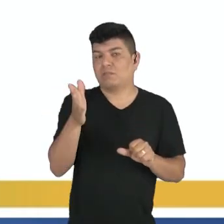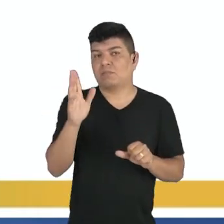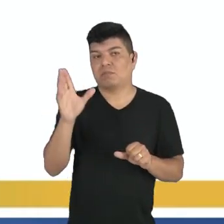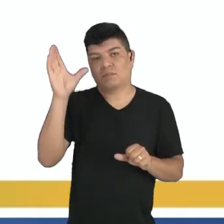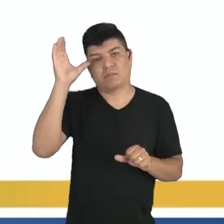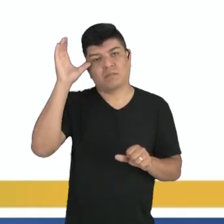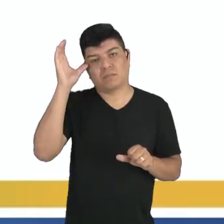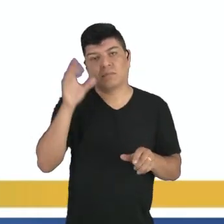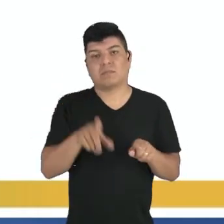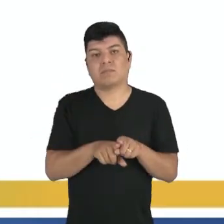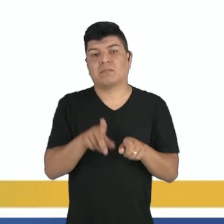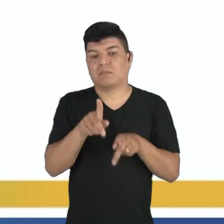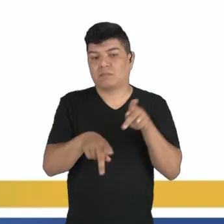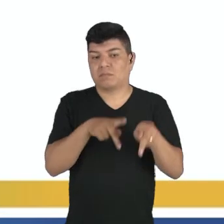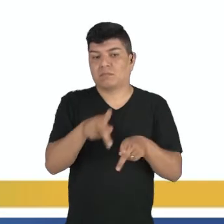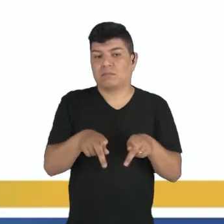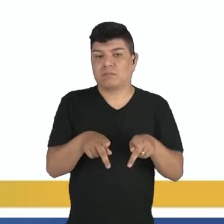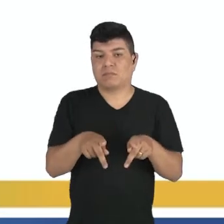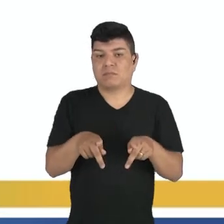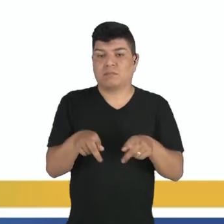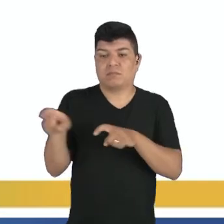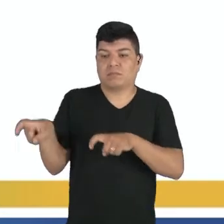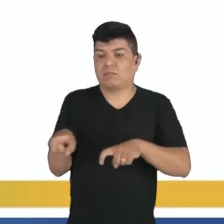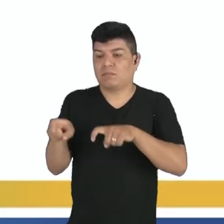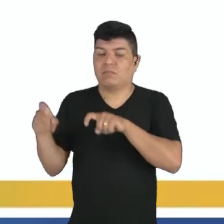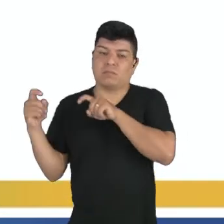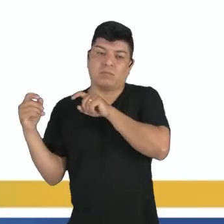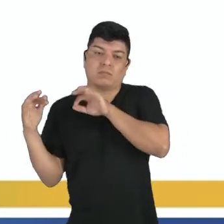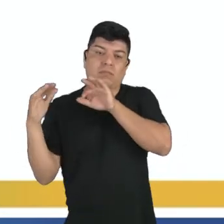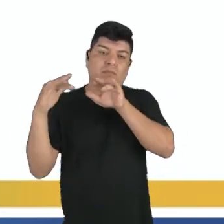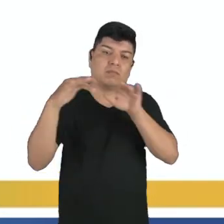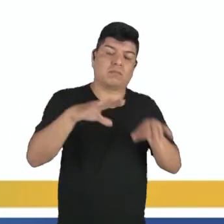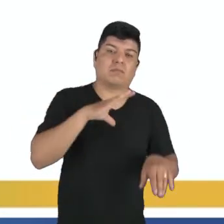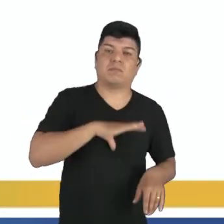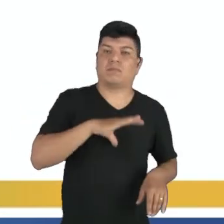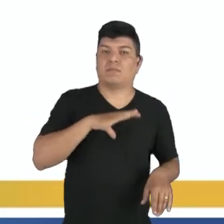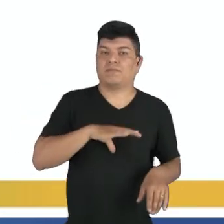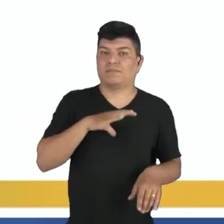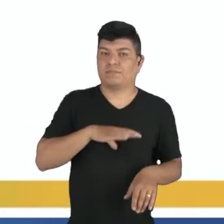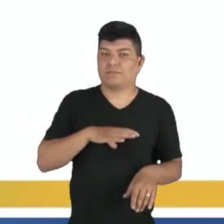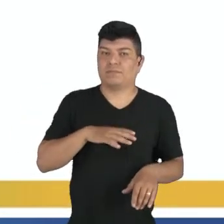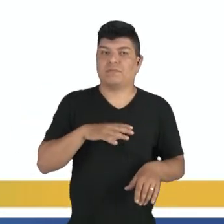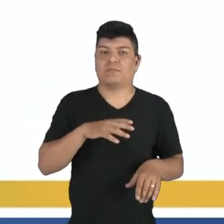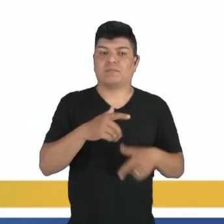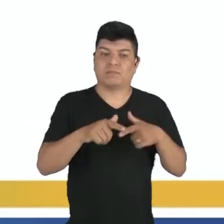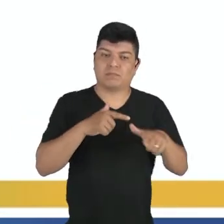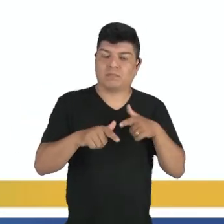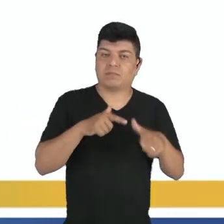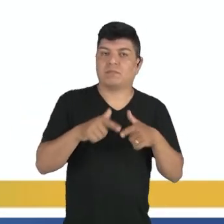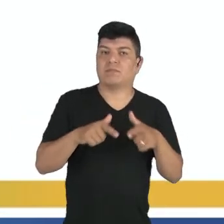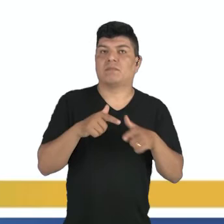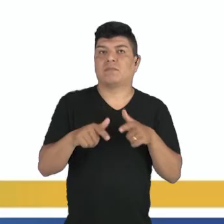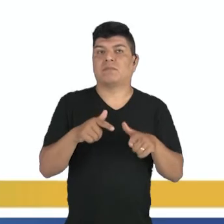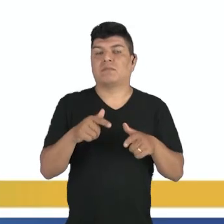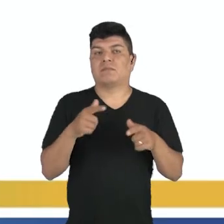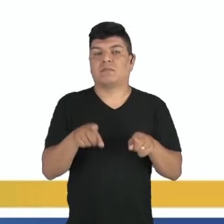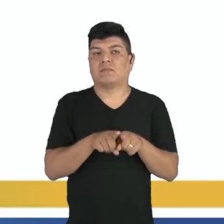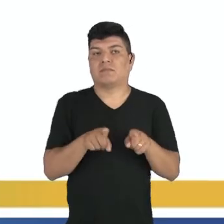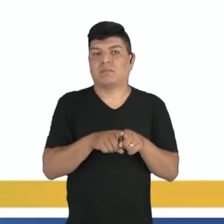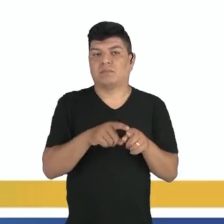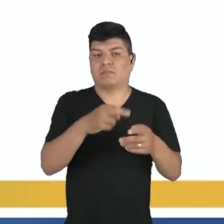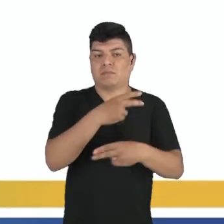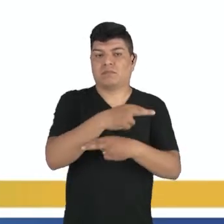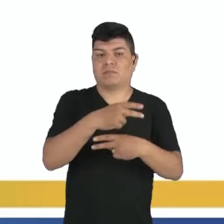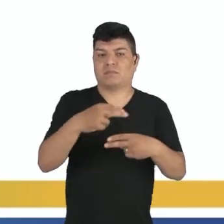como acontece na China que a população está saindo da zona rural e vindo para as cidades ser mão de obra e e absorvendo